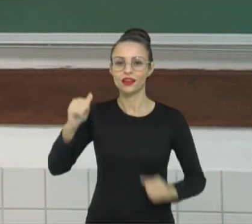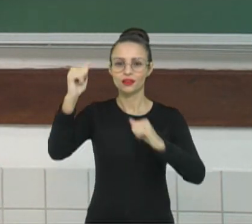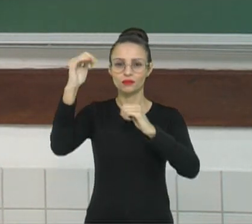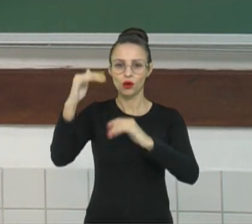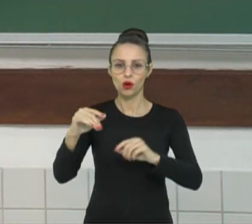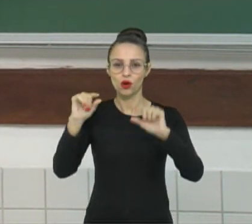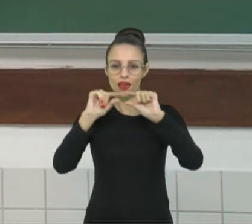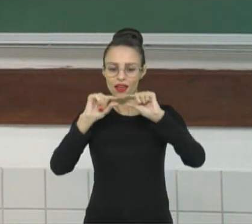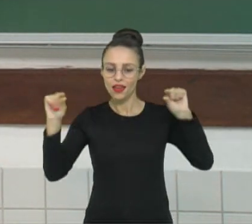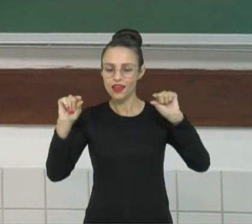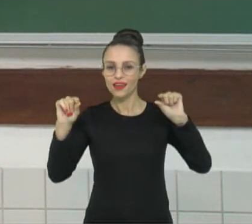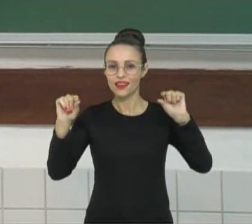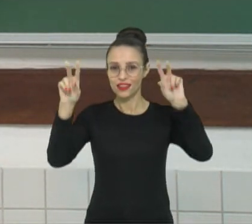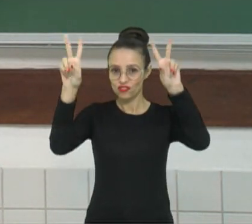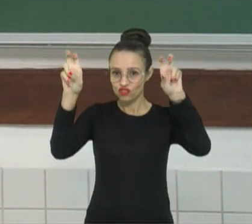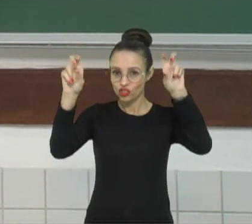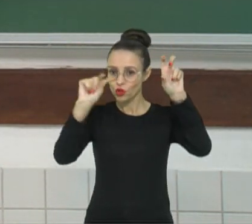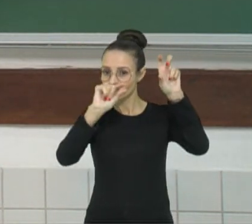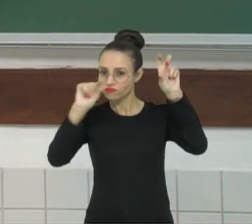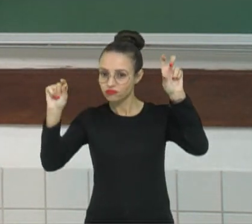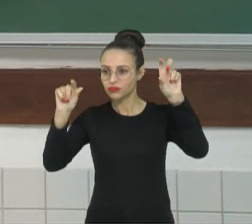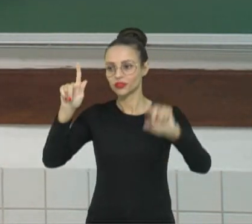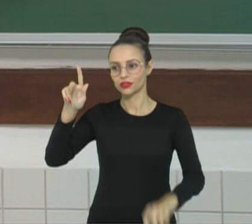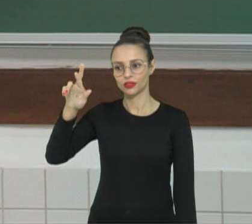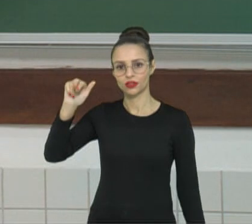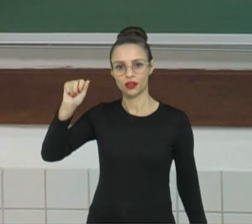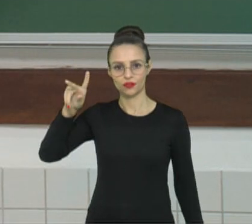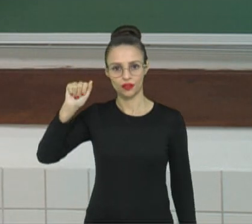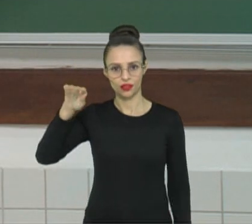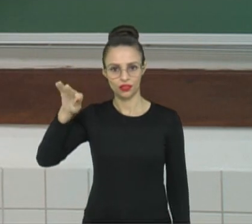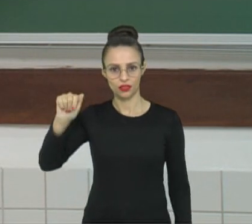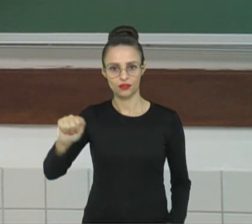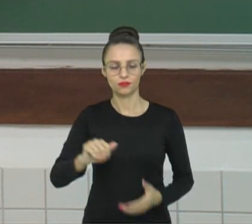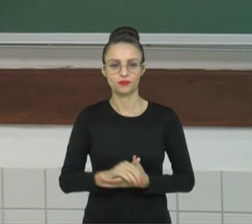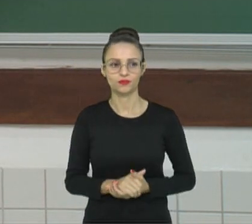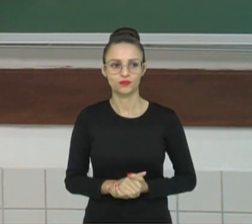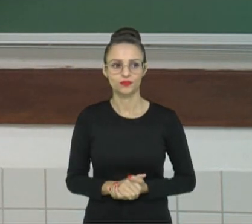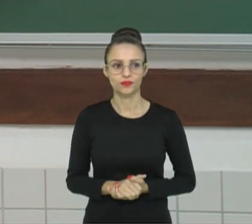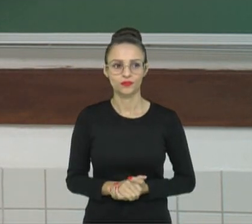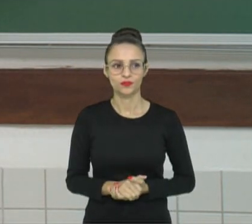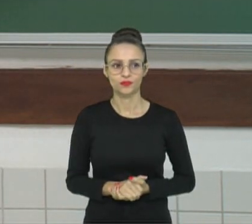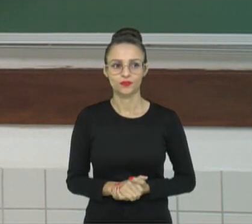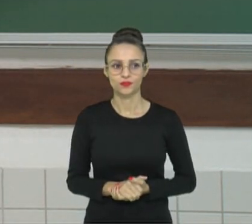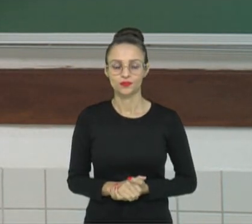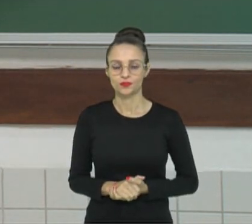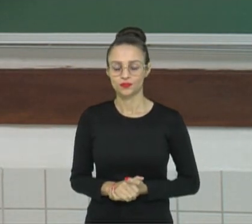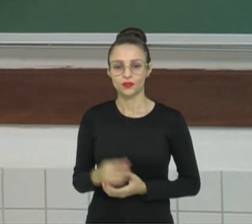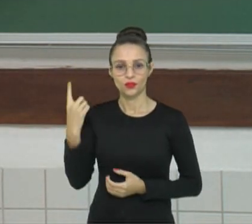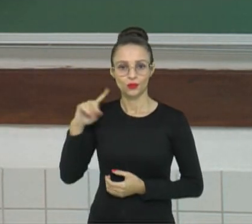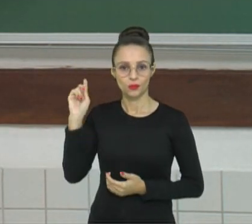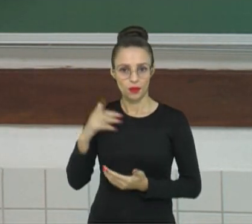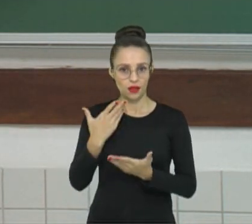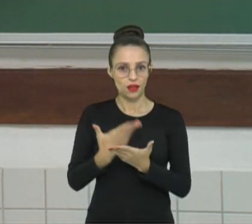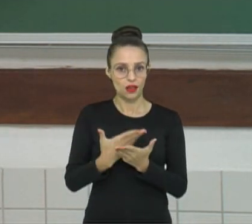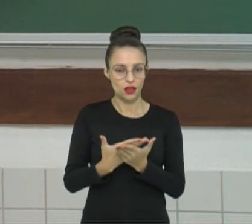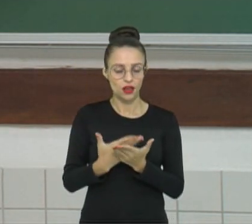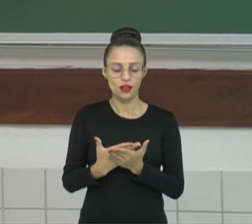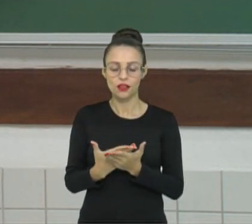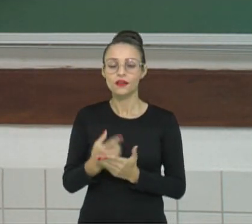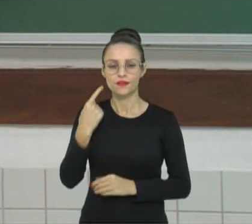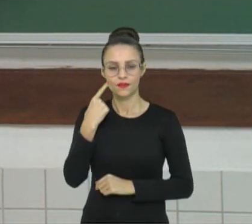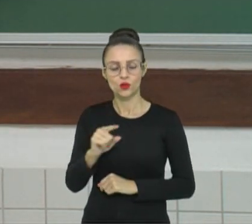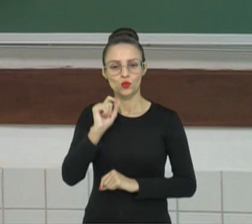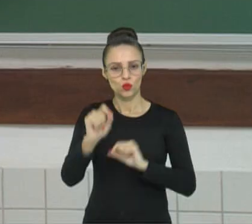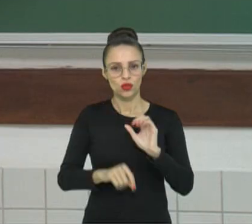do título. Não é a gravata de usar, é aquela que fica embaixo do título da notícia. Nós, na aula passada, trabalhamos